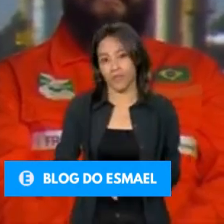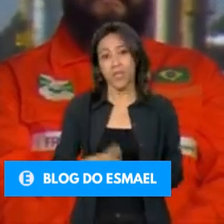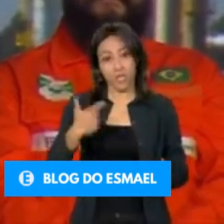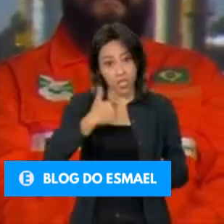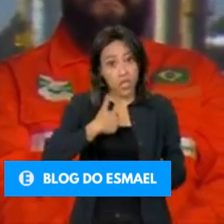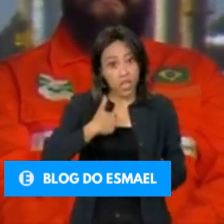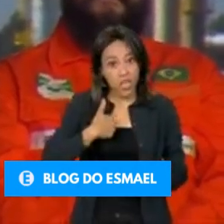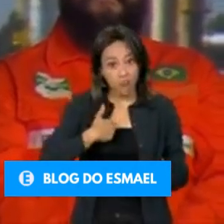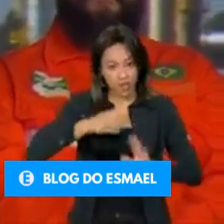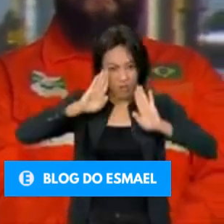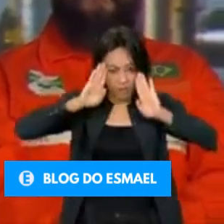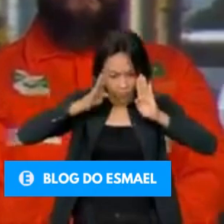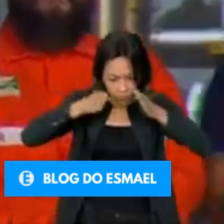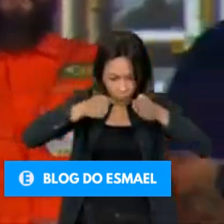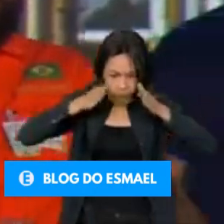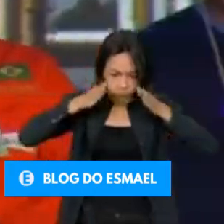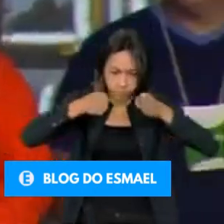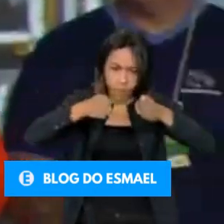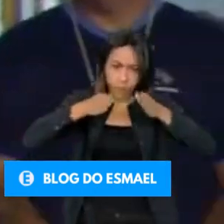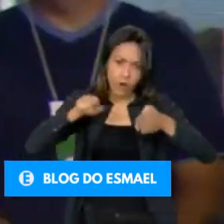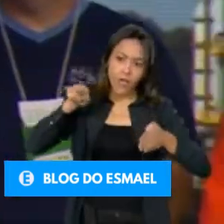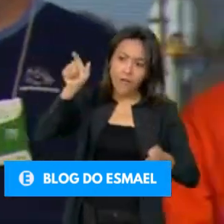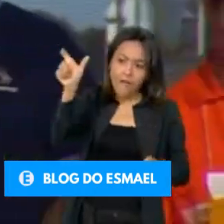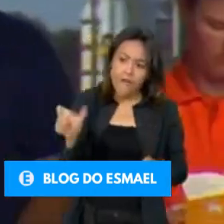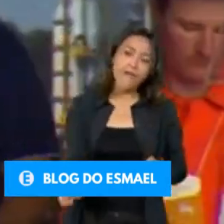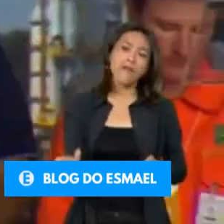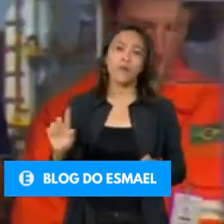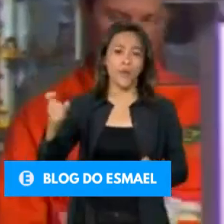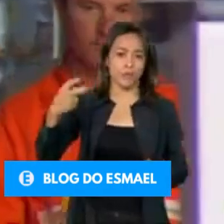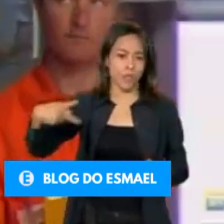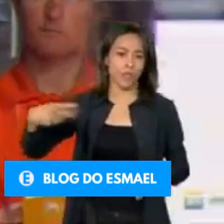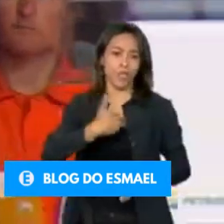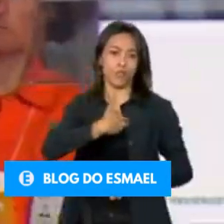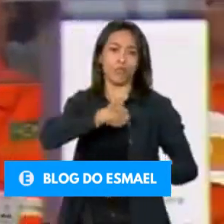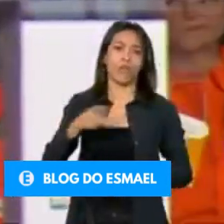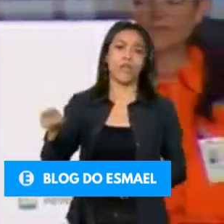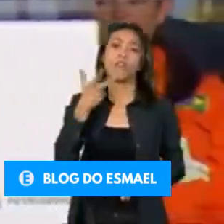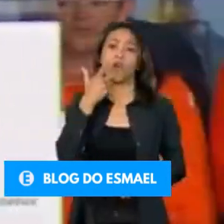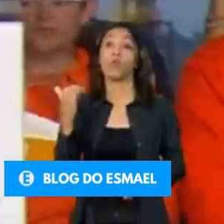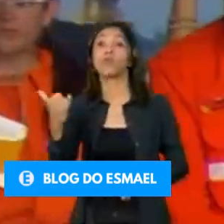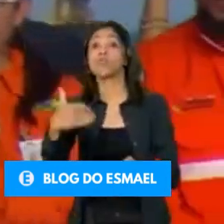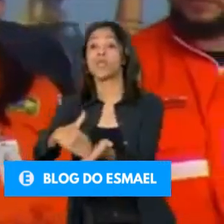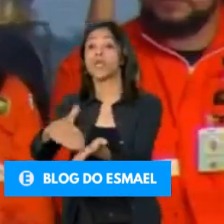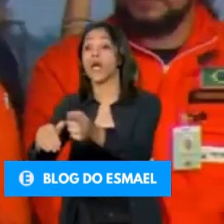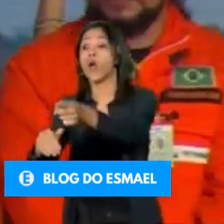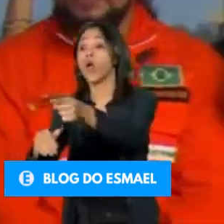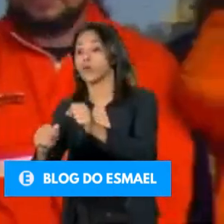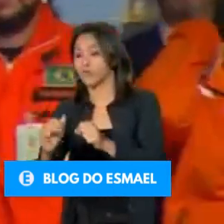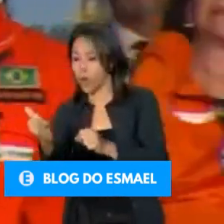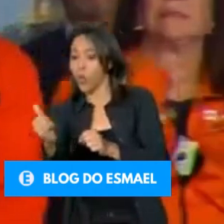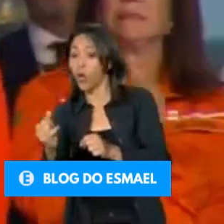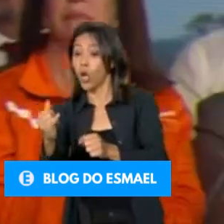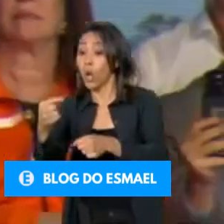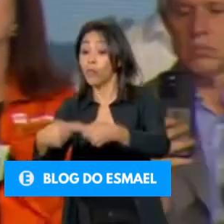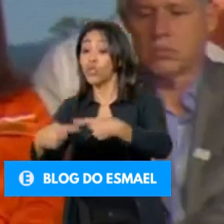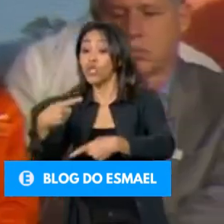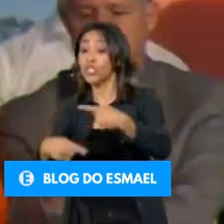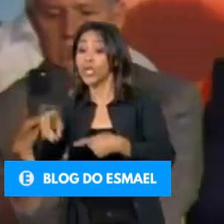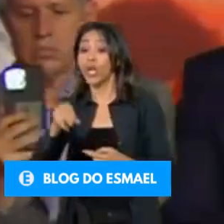lá com obsessão. Getúlio Vargas, quando saiu, ele disse para o secretário dele: política